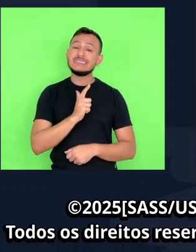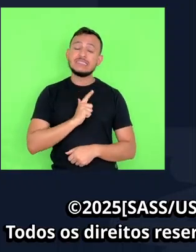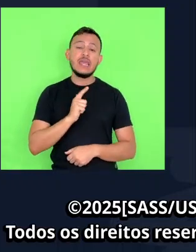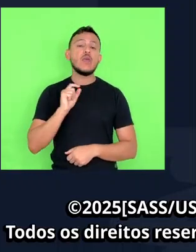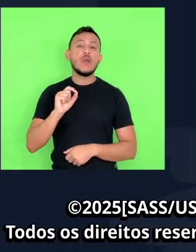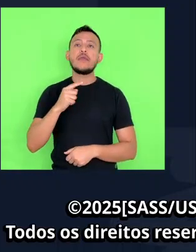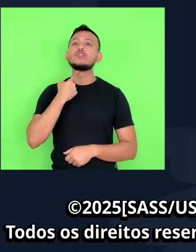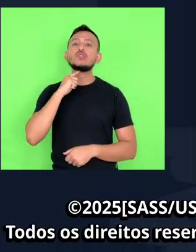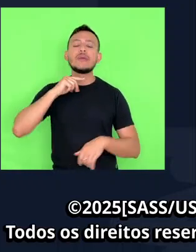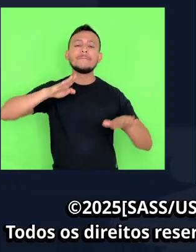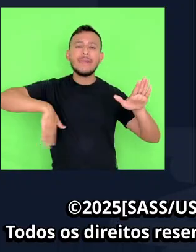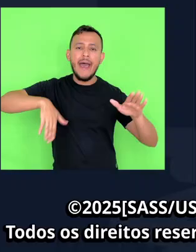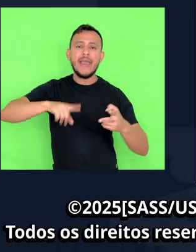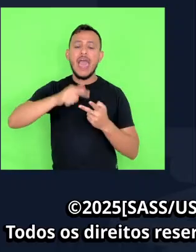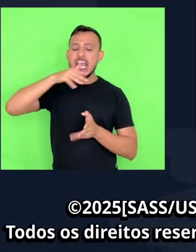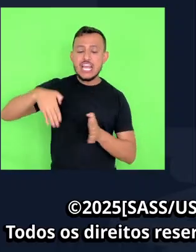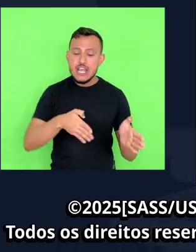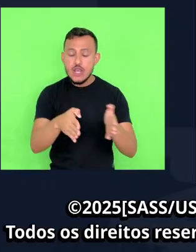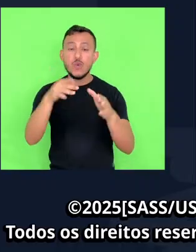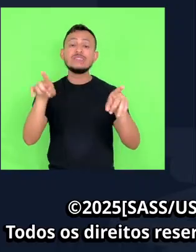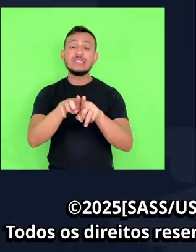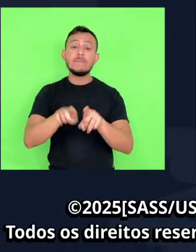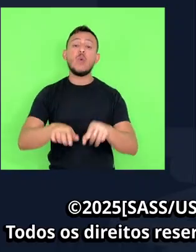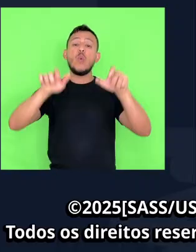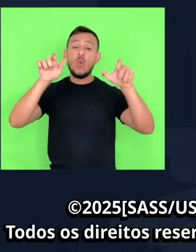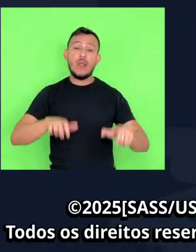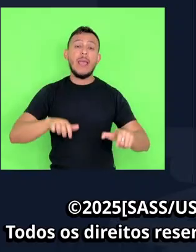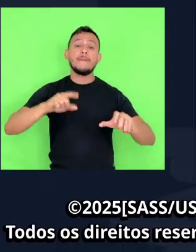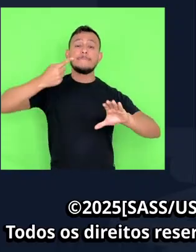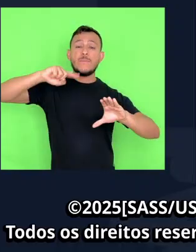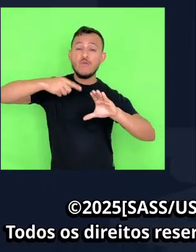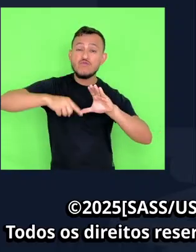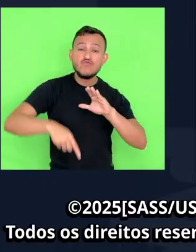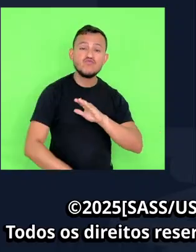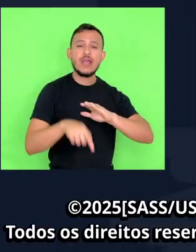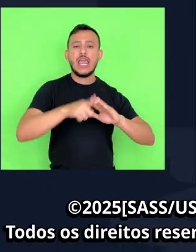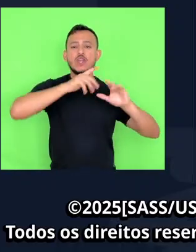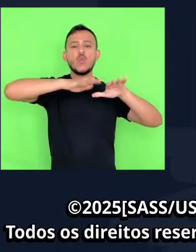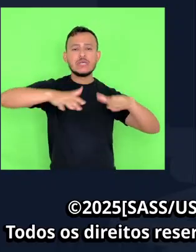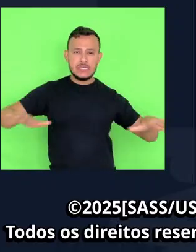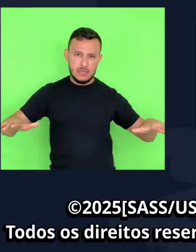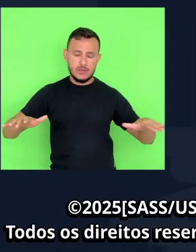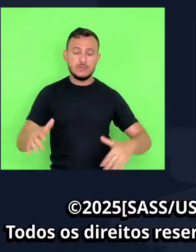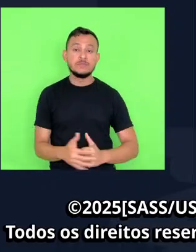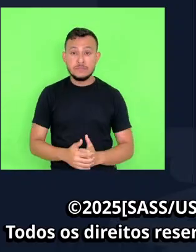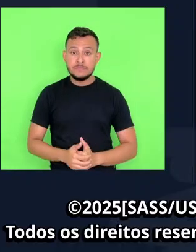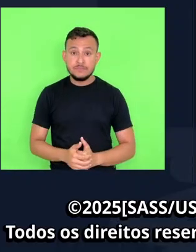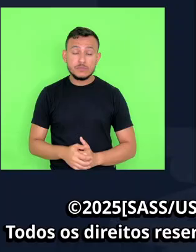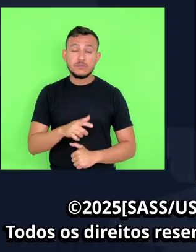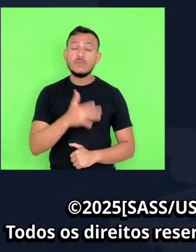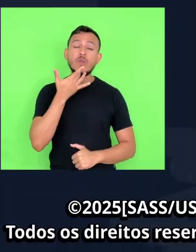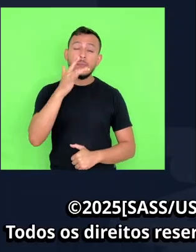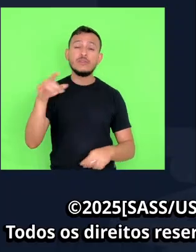contaminado praias, rios e até o lugar mais profundo dos oceanos. O